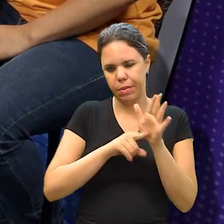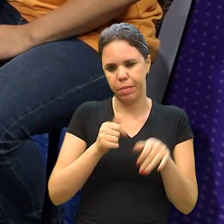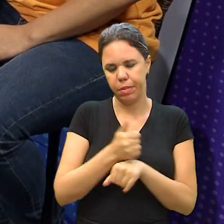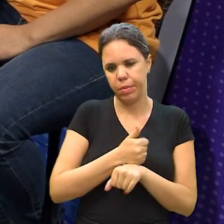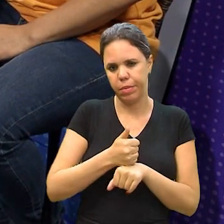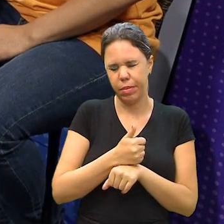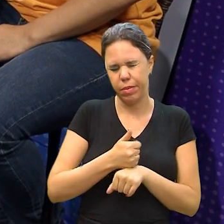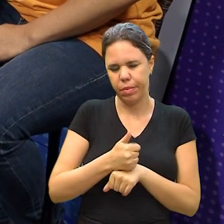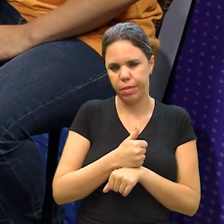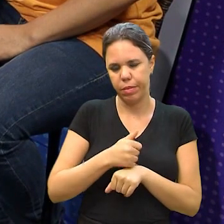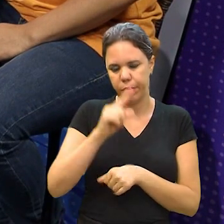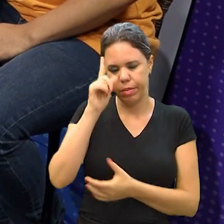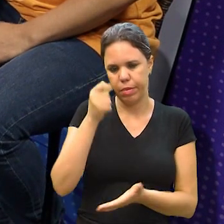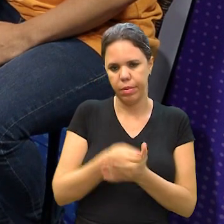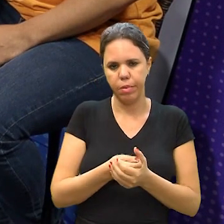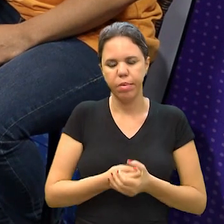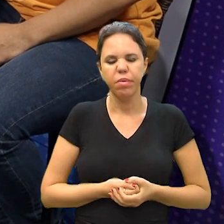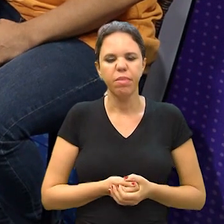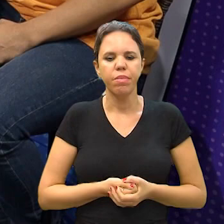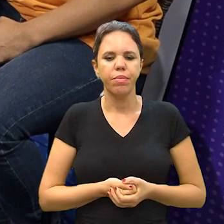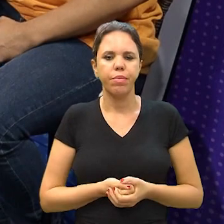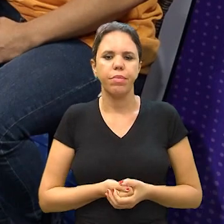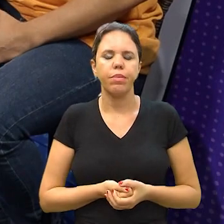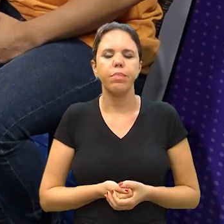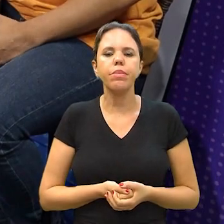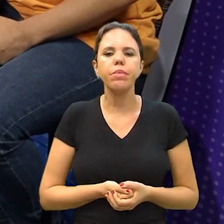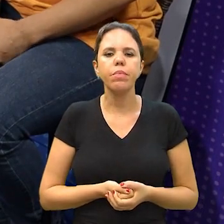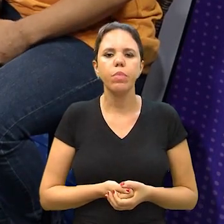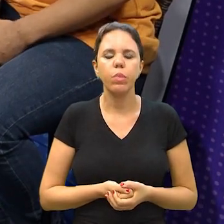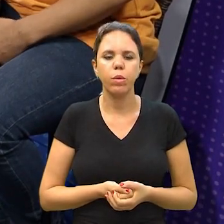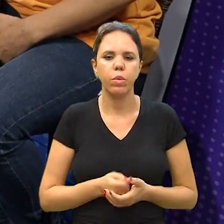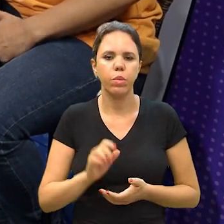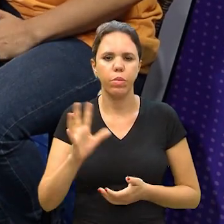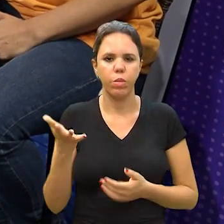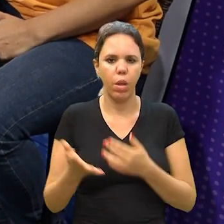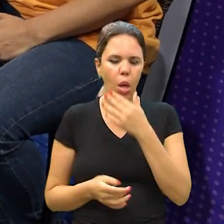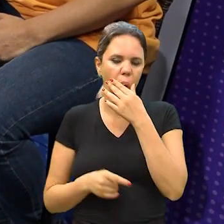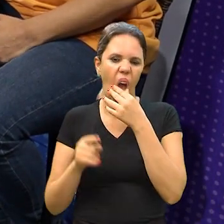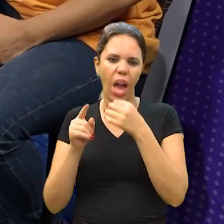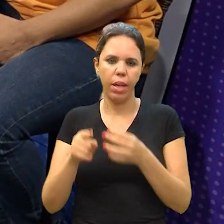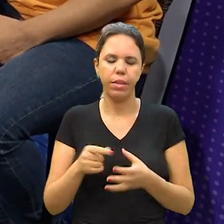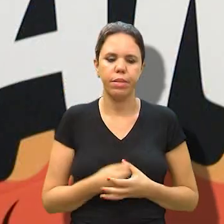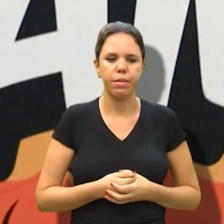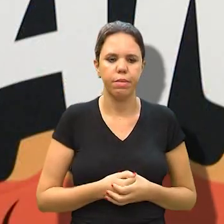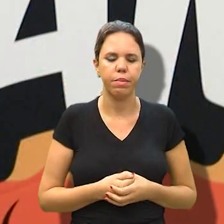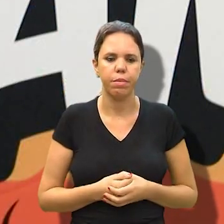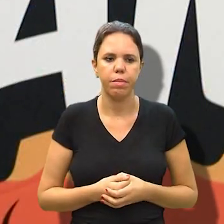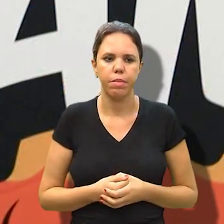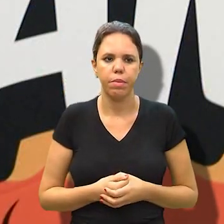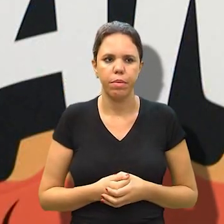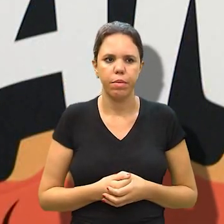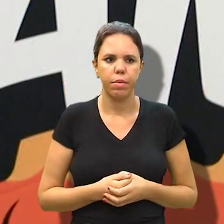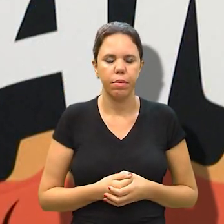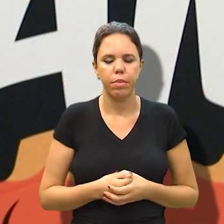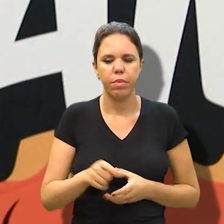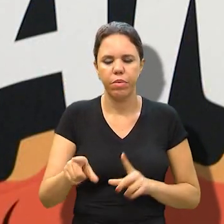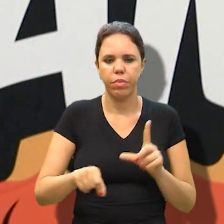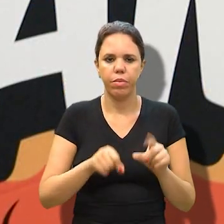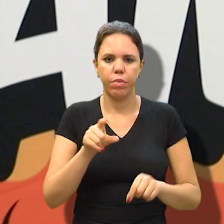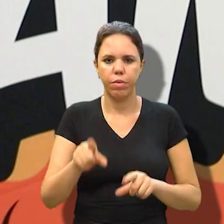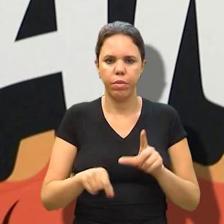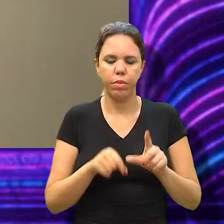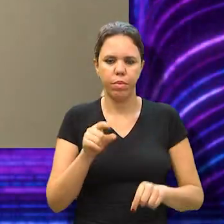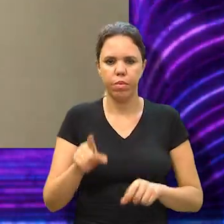área de tomada de decisão, né? Então, o que acontece? Quando você está ali no campo